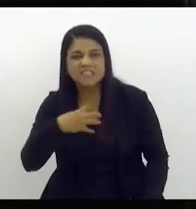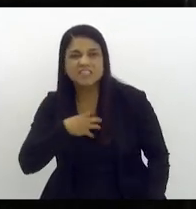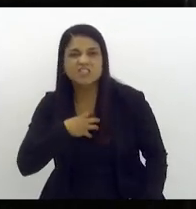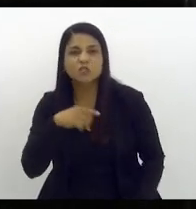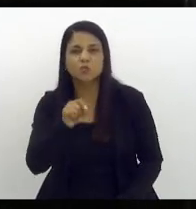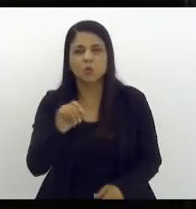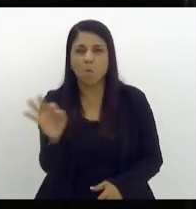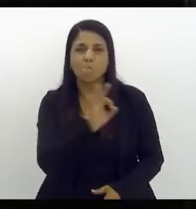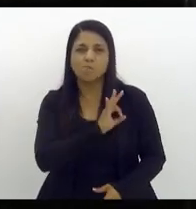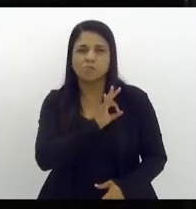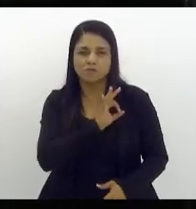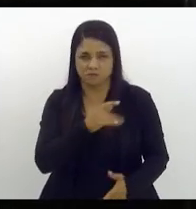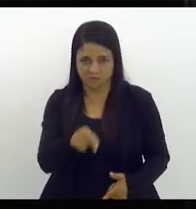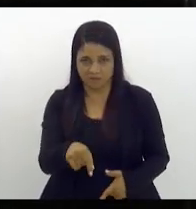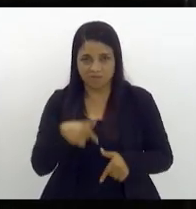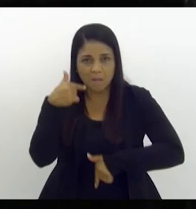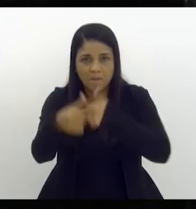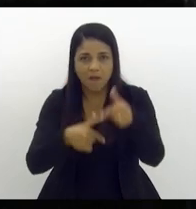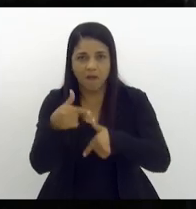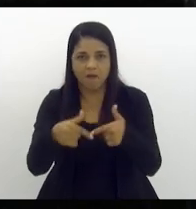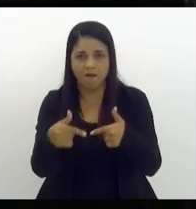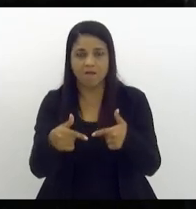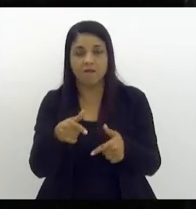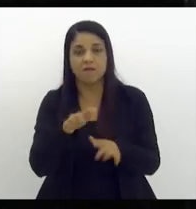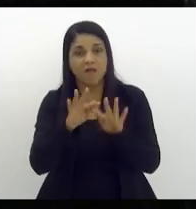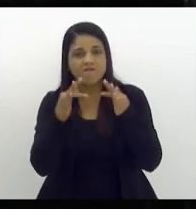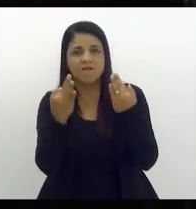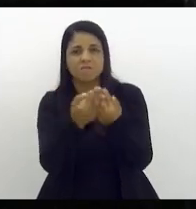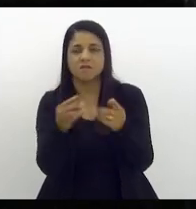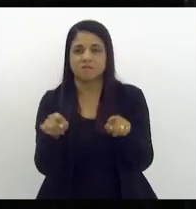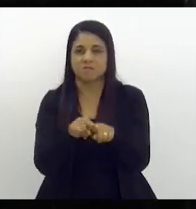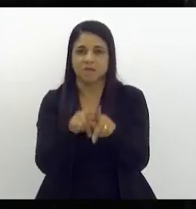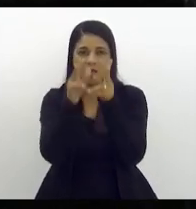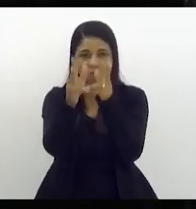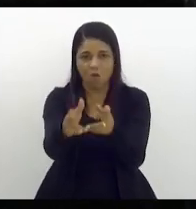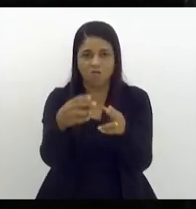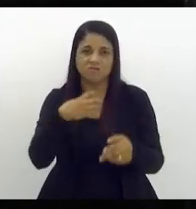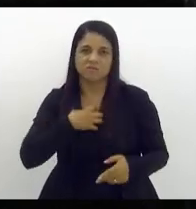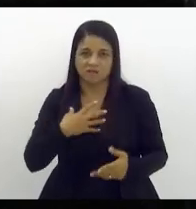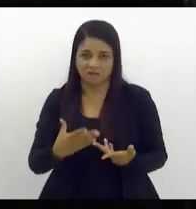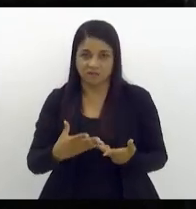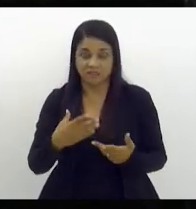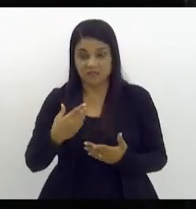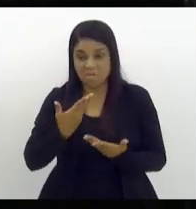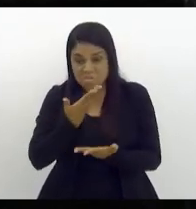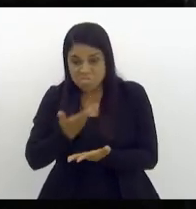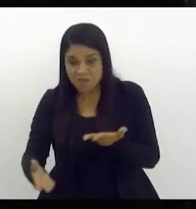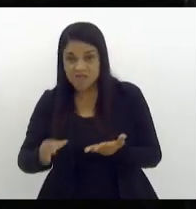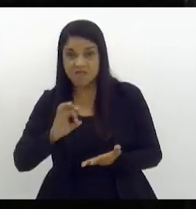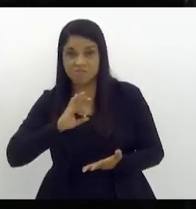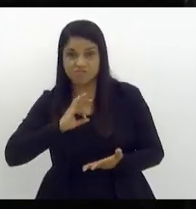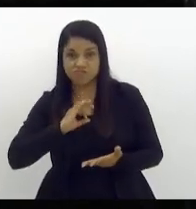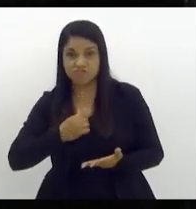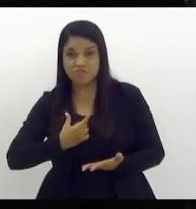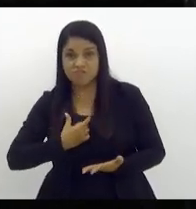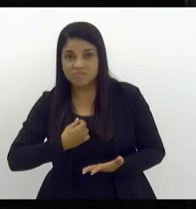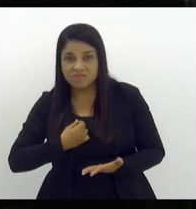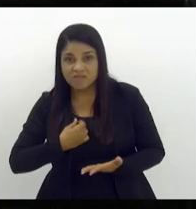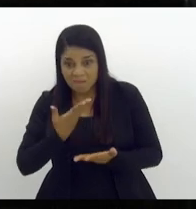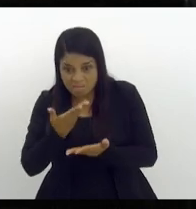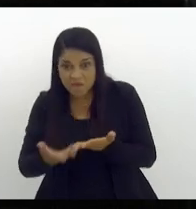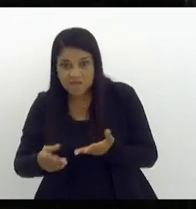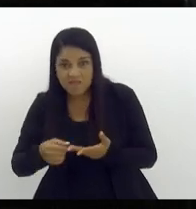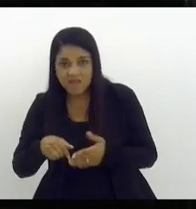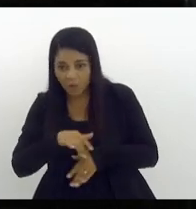que, que seus familiares passam. É inadmissível. Se perder a câmera, responde IPM, inquérito